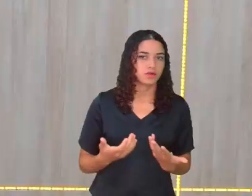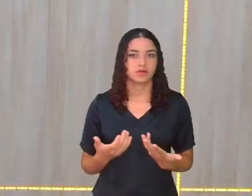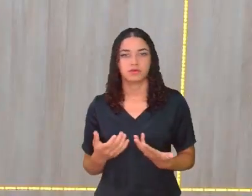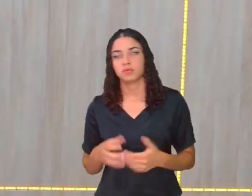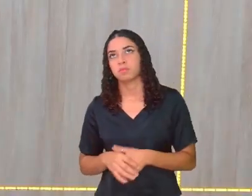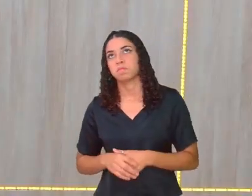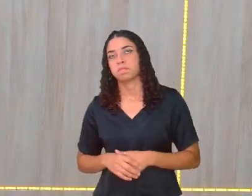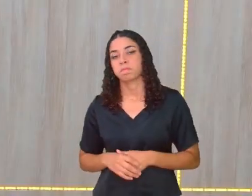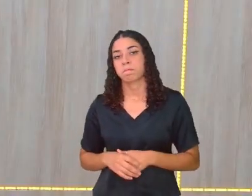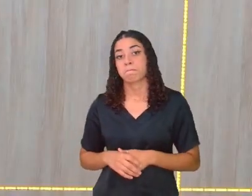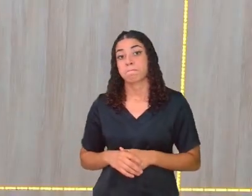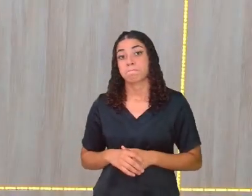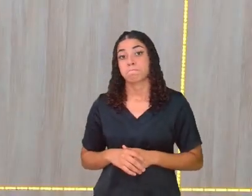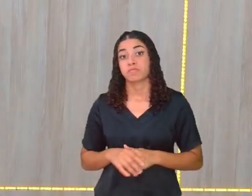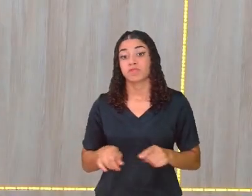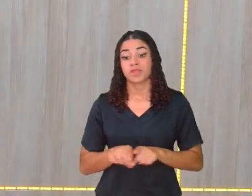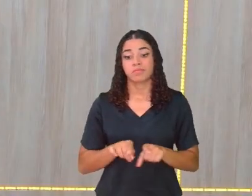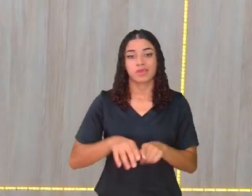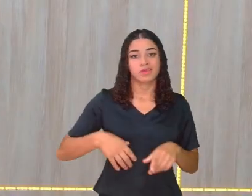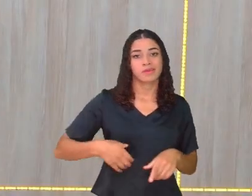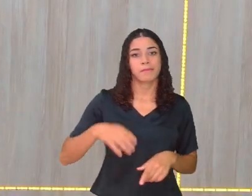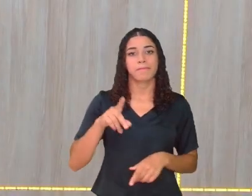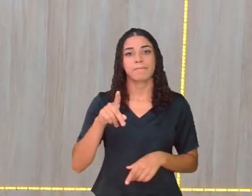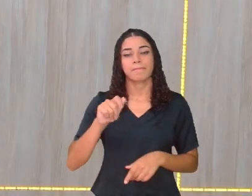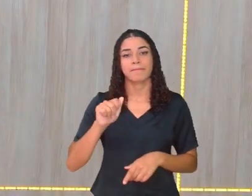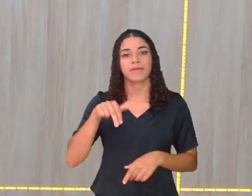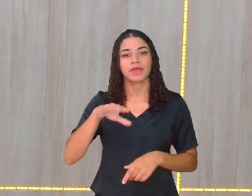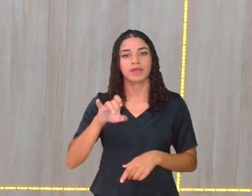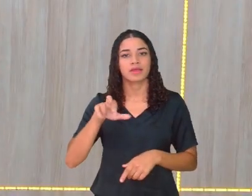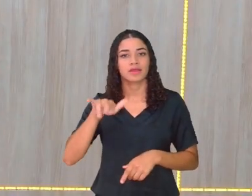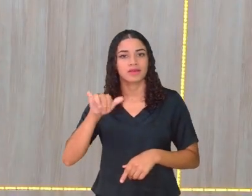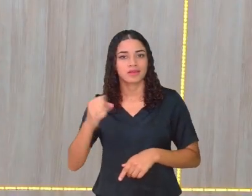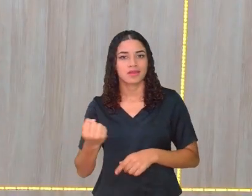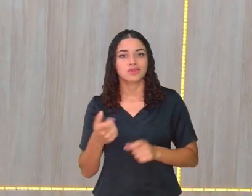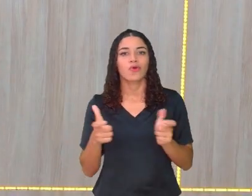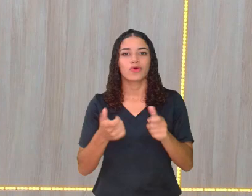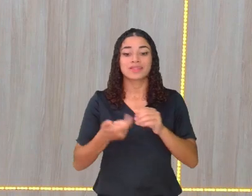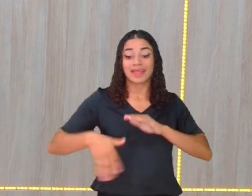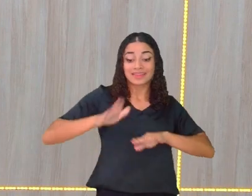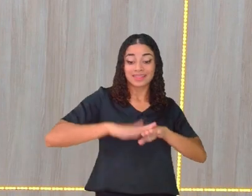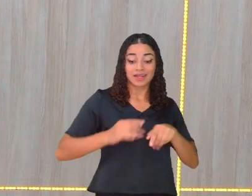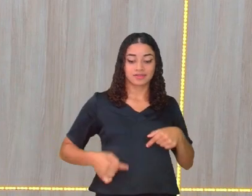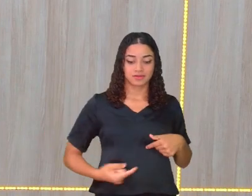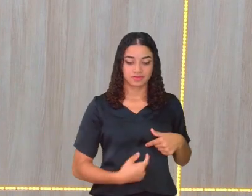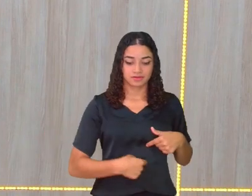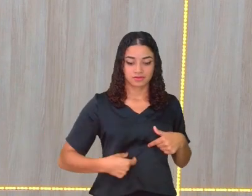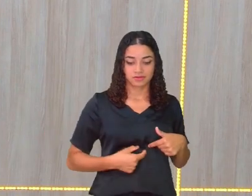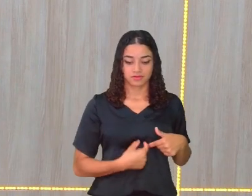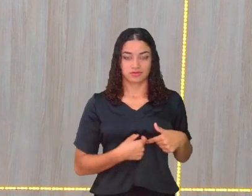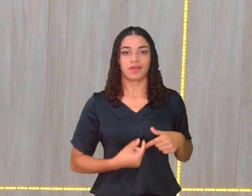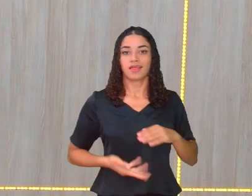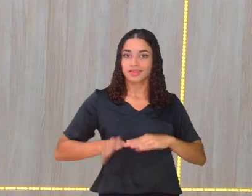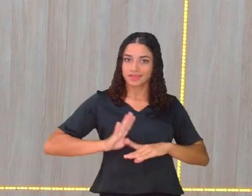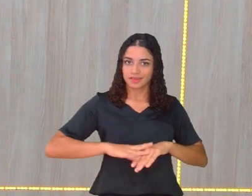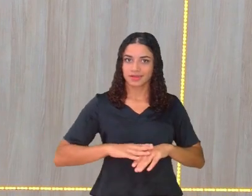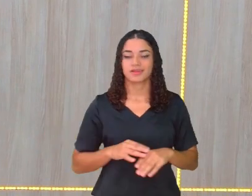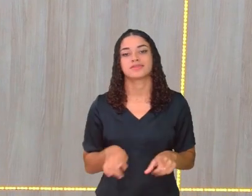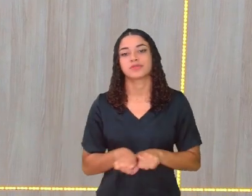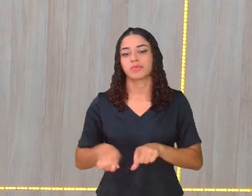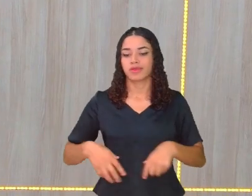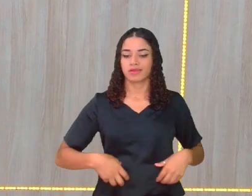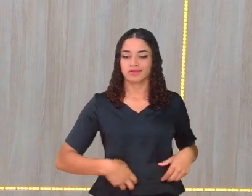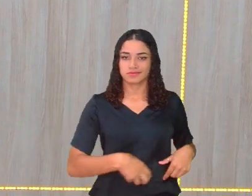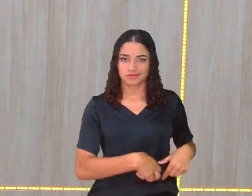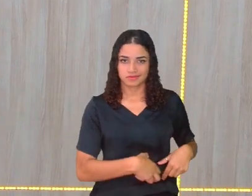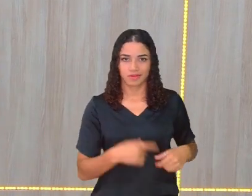questão aí do pâncreas, né, que está localizado atrás do estômago. e das glândulas também sexuais.